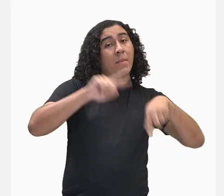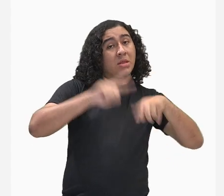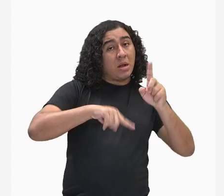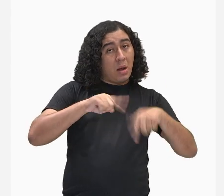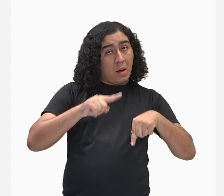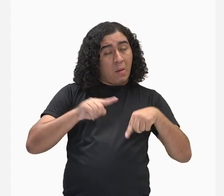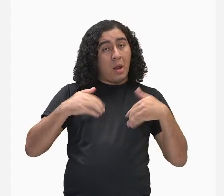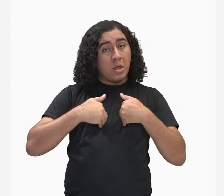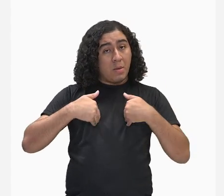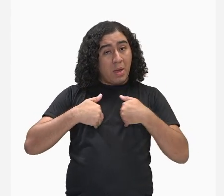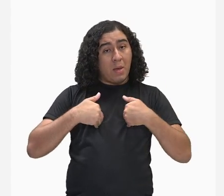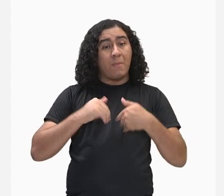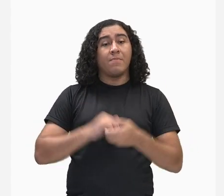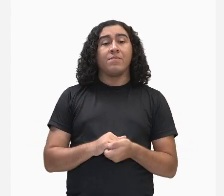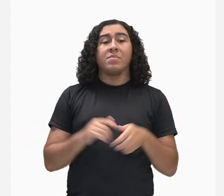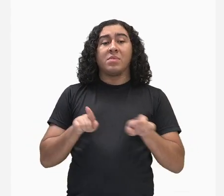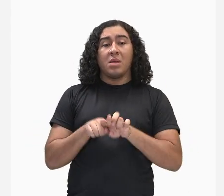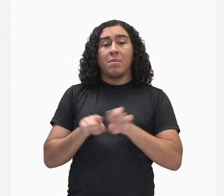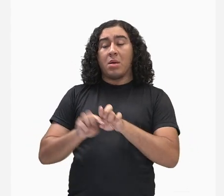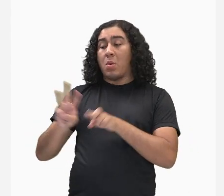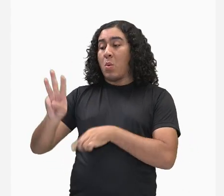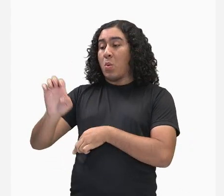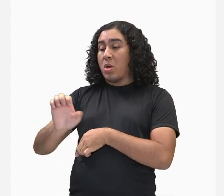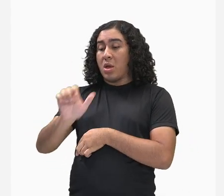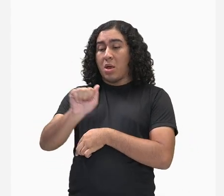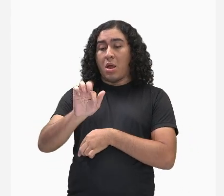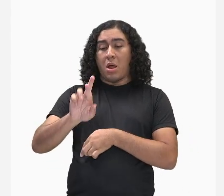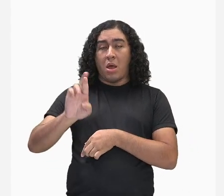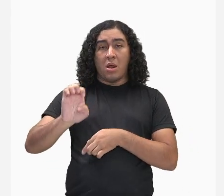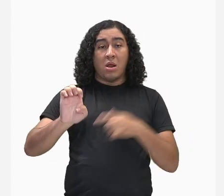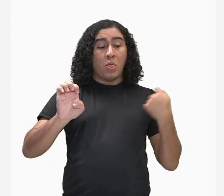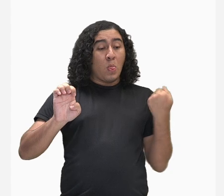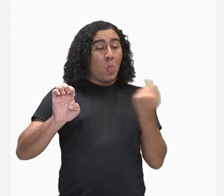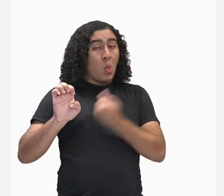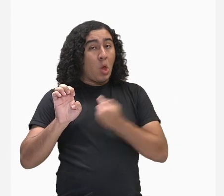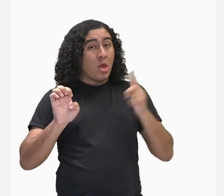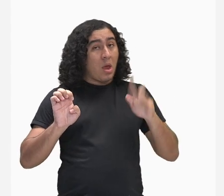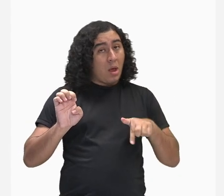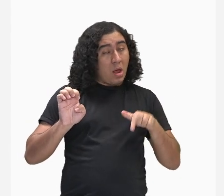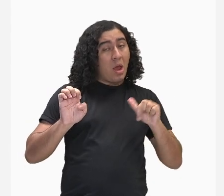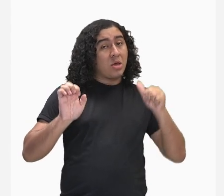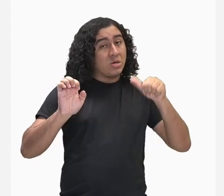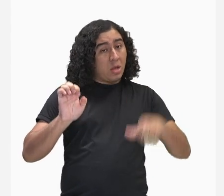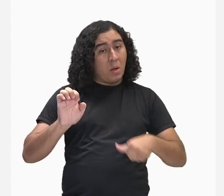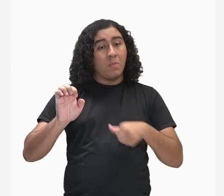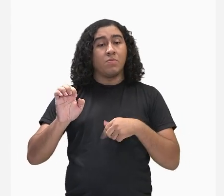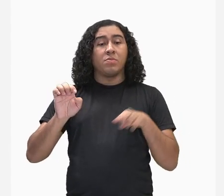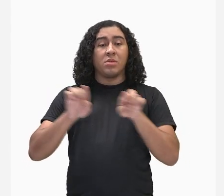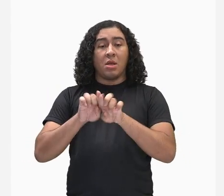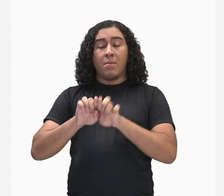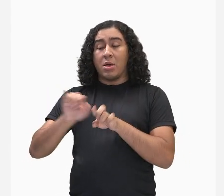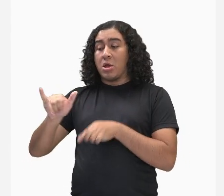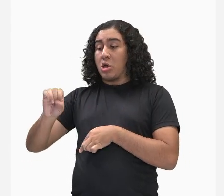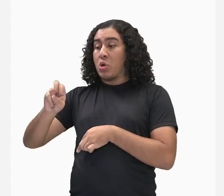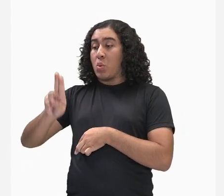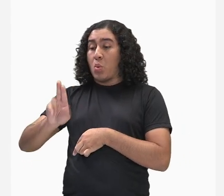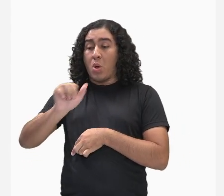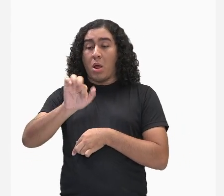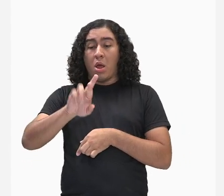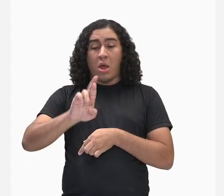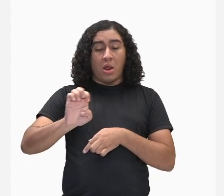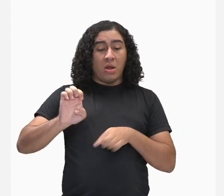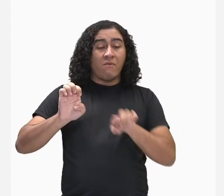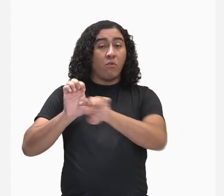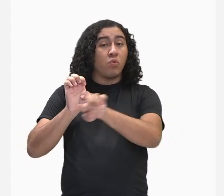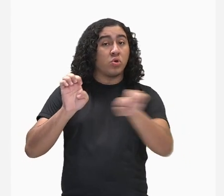objetos. We are, nós somos, nós estamos. You are, vocês são, vocês estão. E,